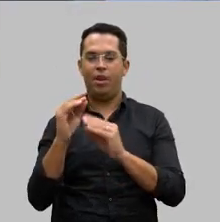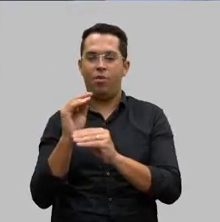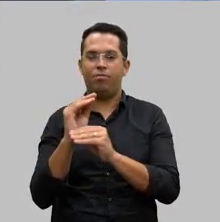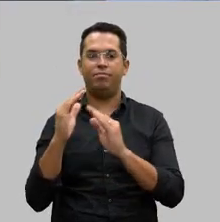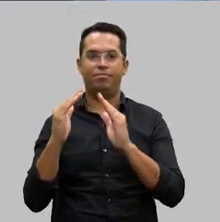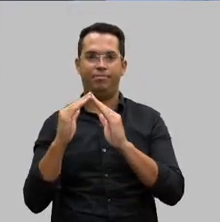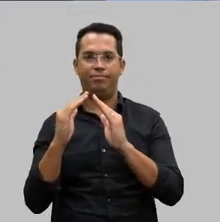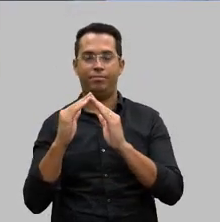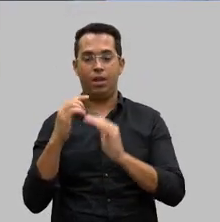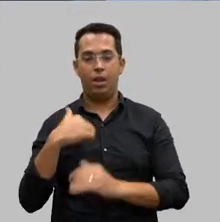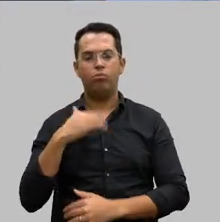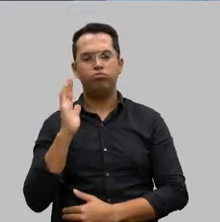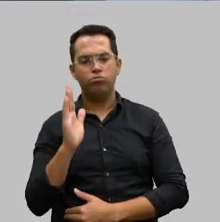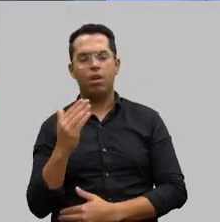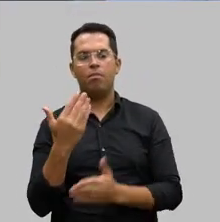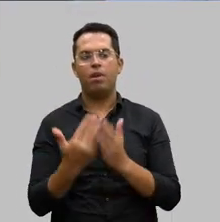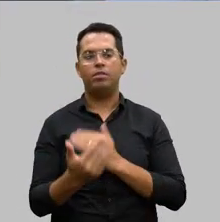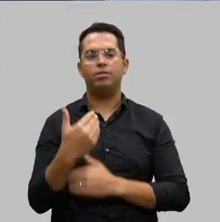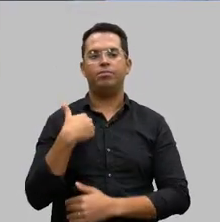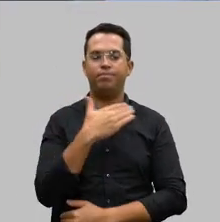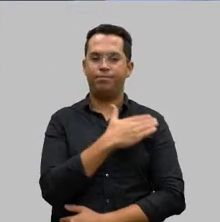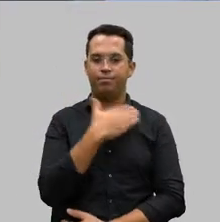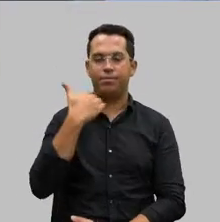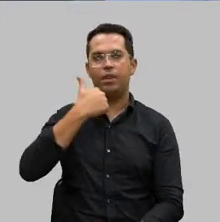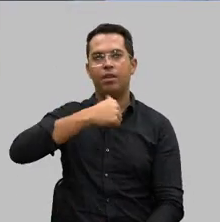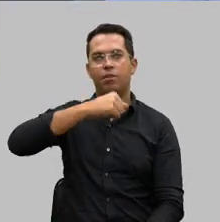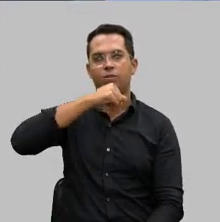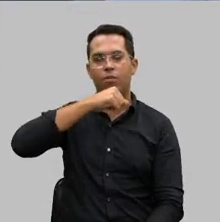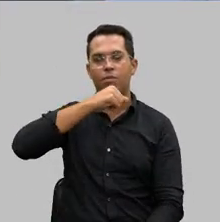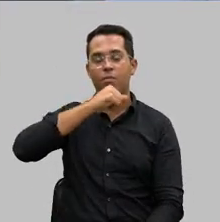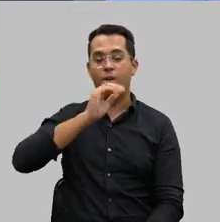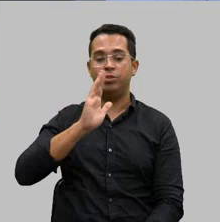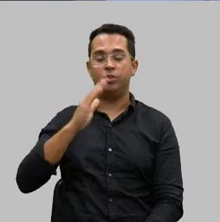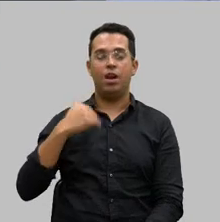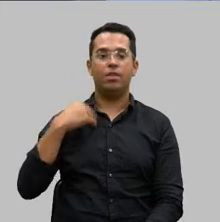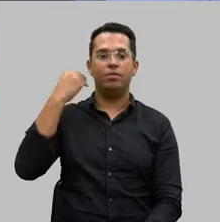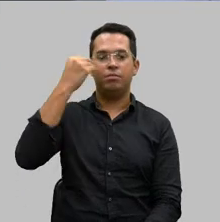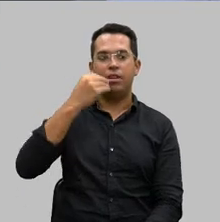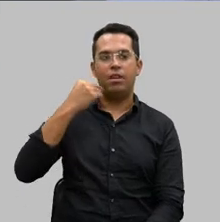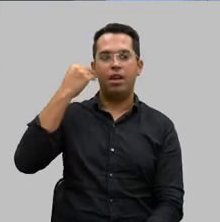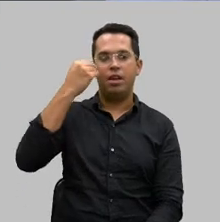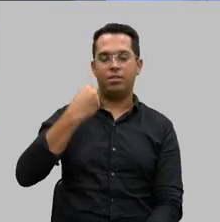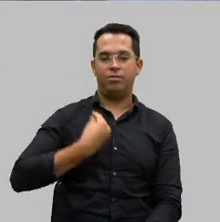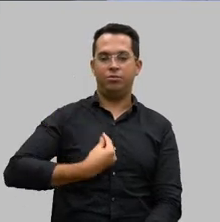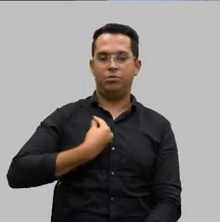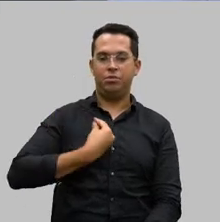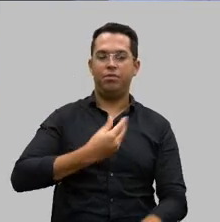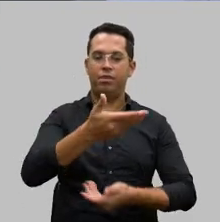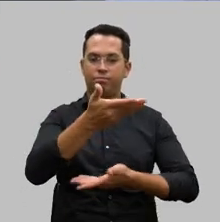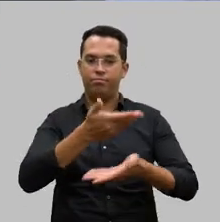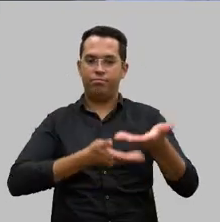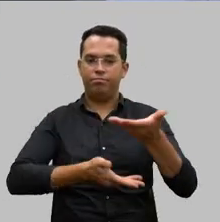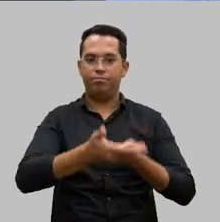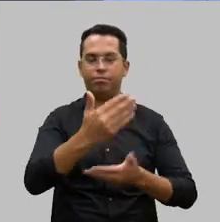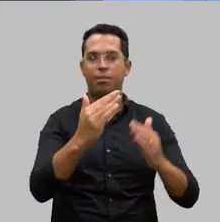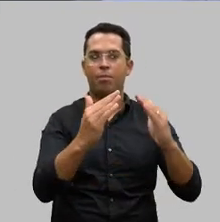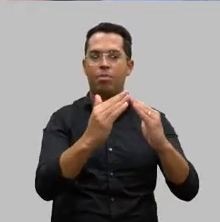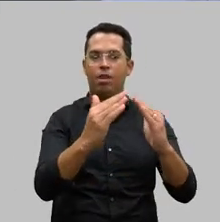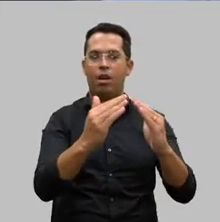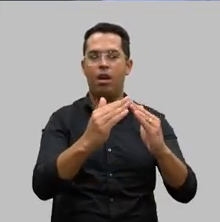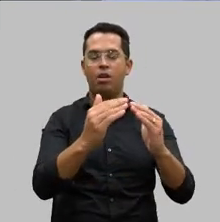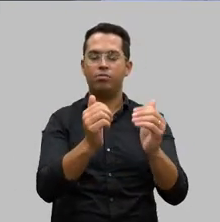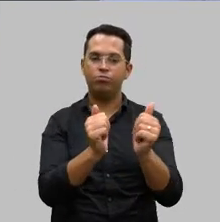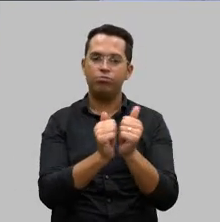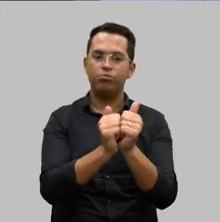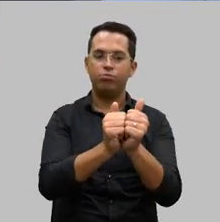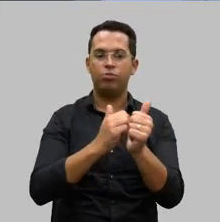viver a experiência de uma pessoa idosa de conviver com uma pessoa idosa com limitação minha avó faleceu aos 87 anos